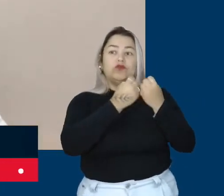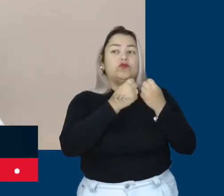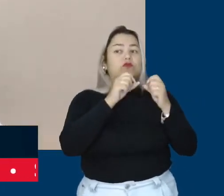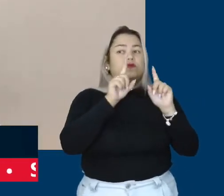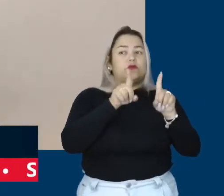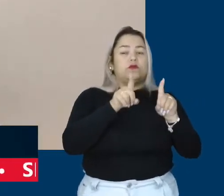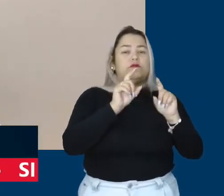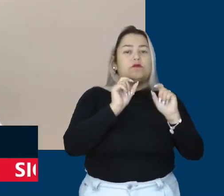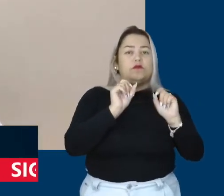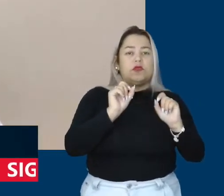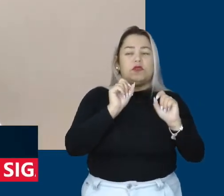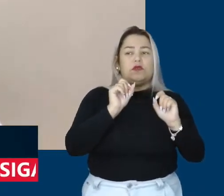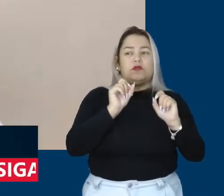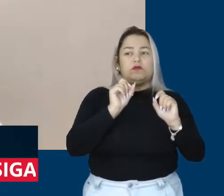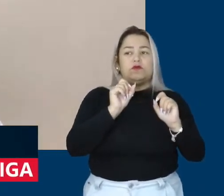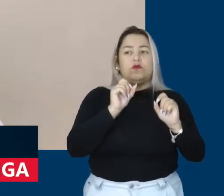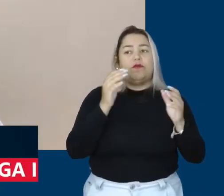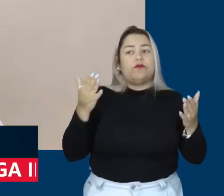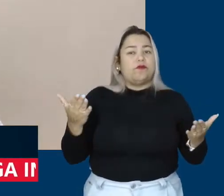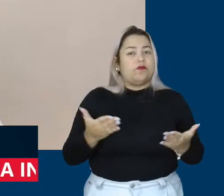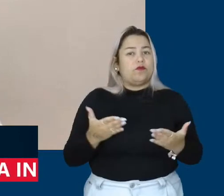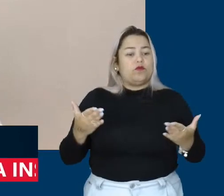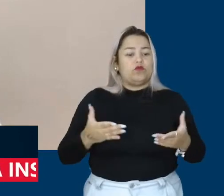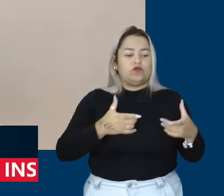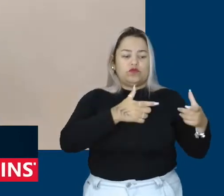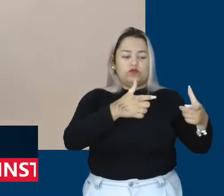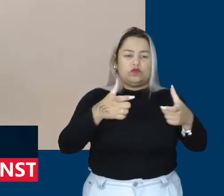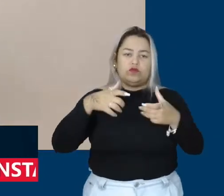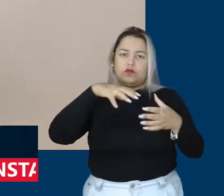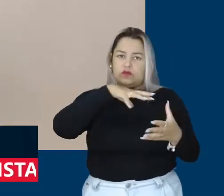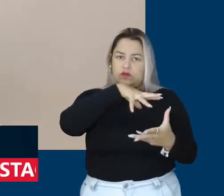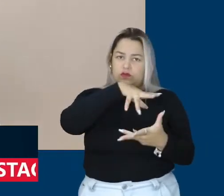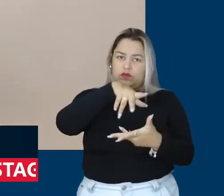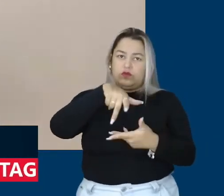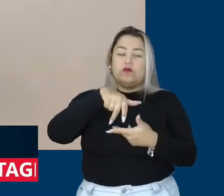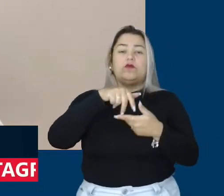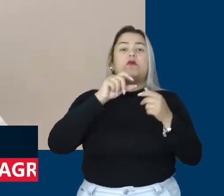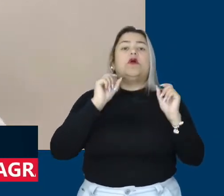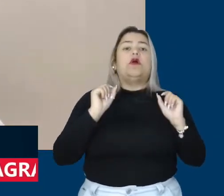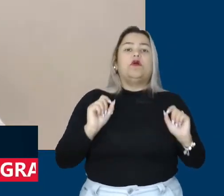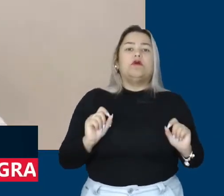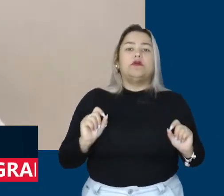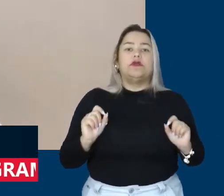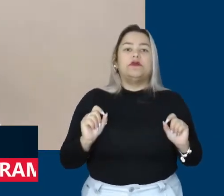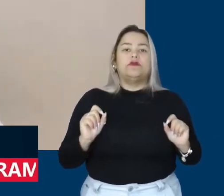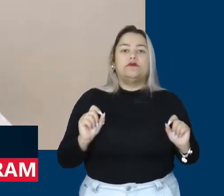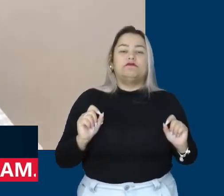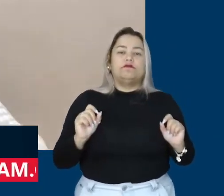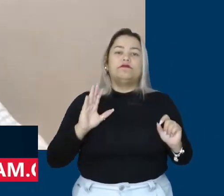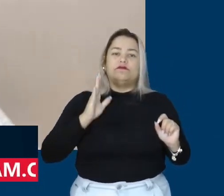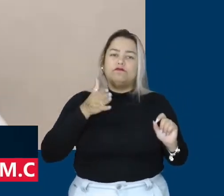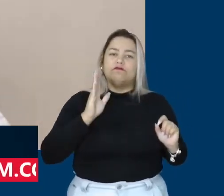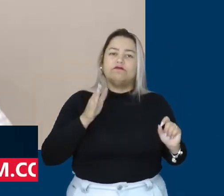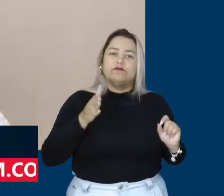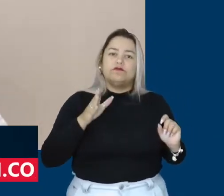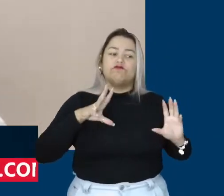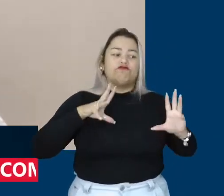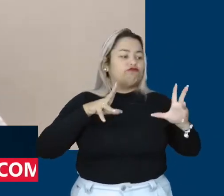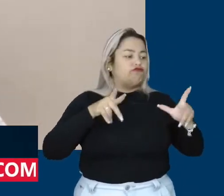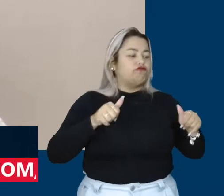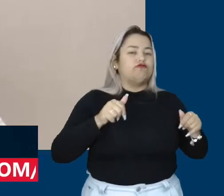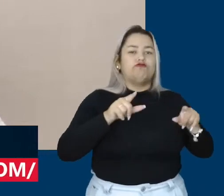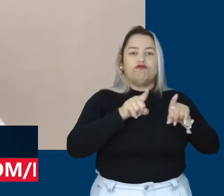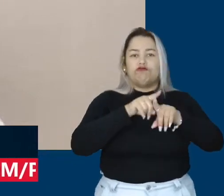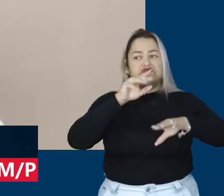atenção ao fenômeno da desertificação, que hoje ocupa várias áreas do mundo, né? Quando já faliu todas as outras